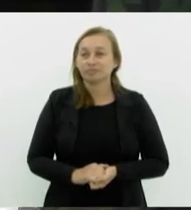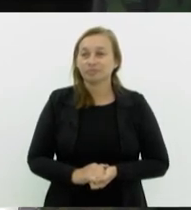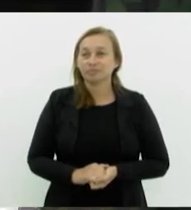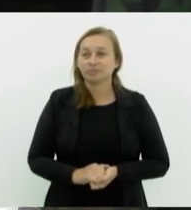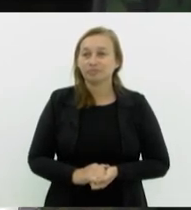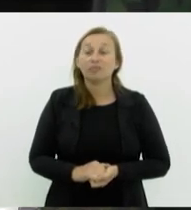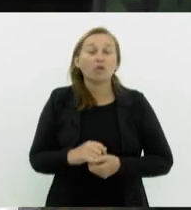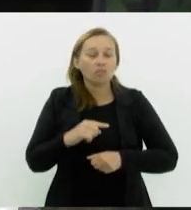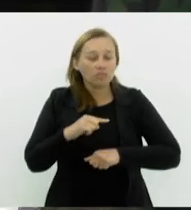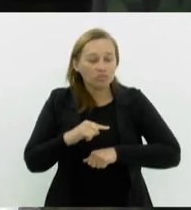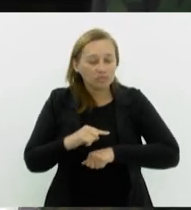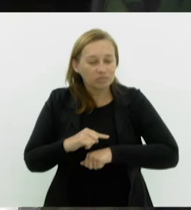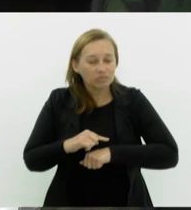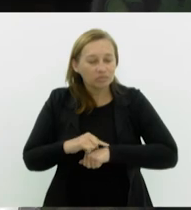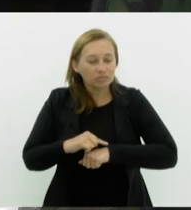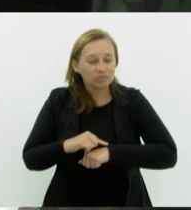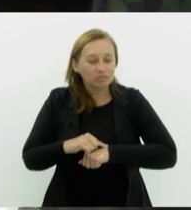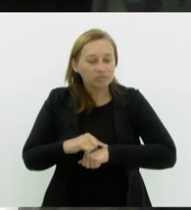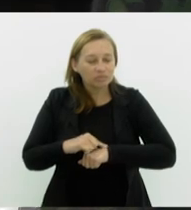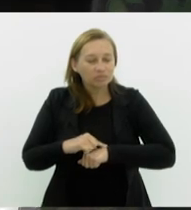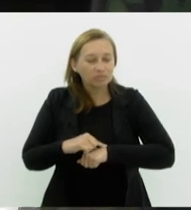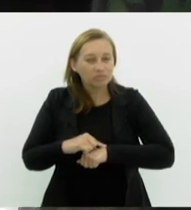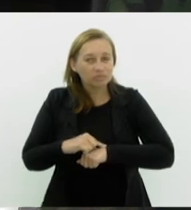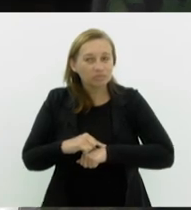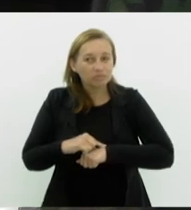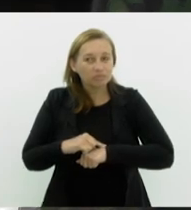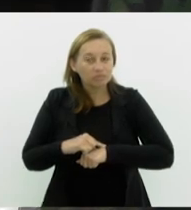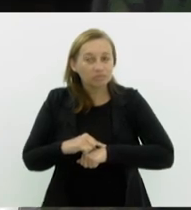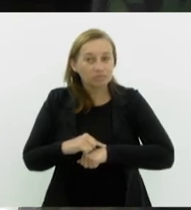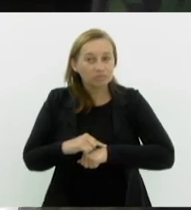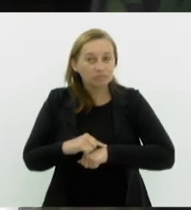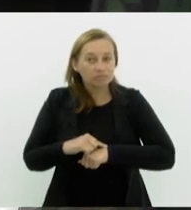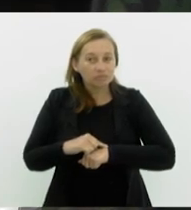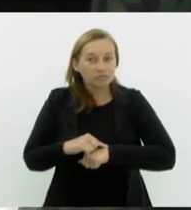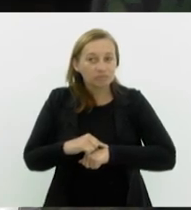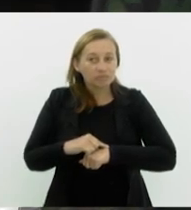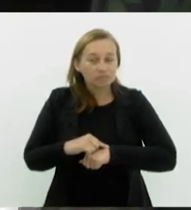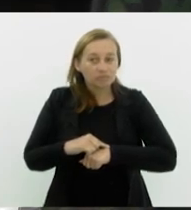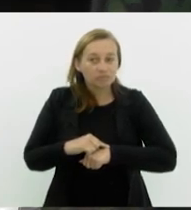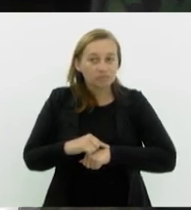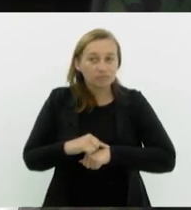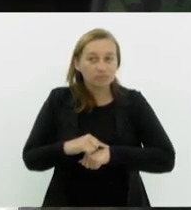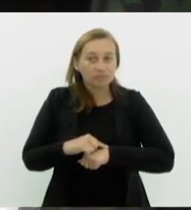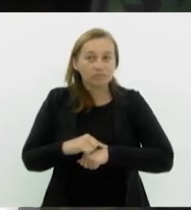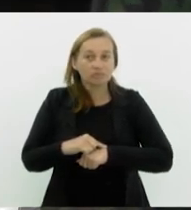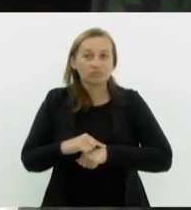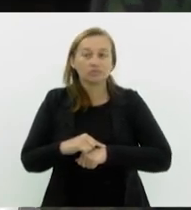momento de muito sacrifício, de muita, enfim,